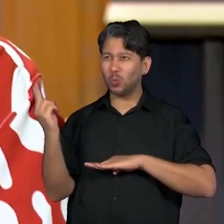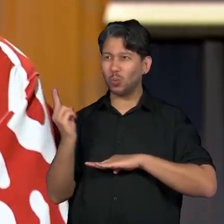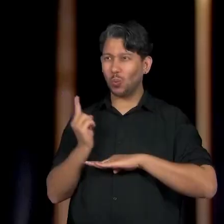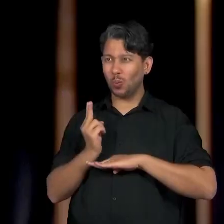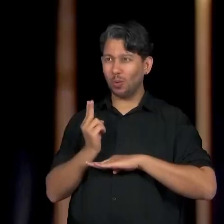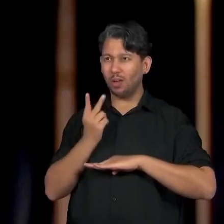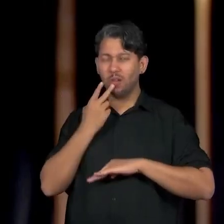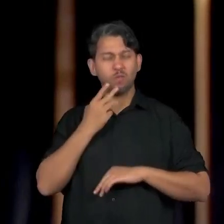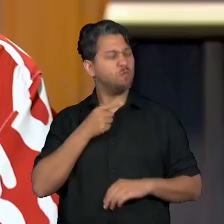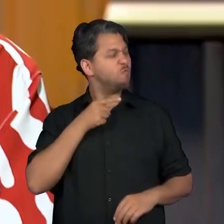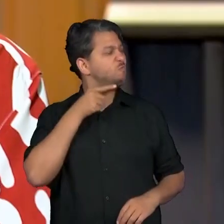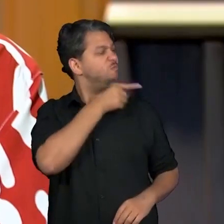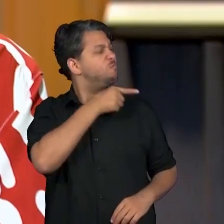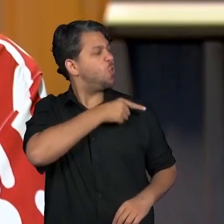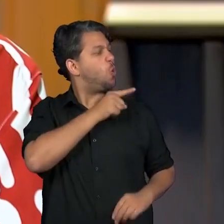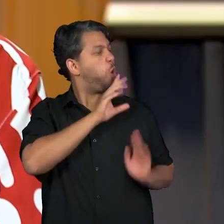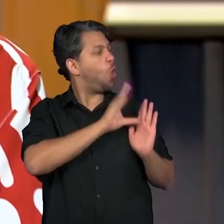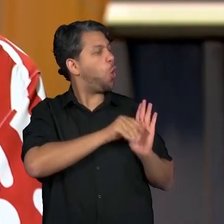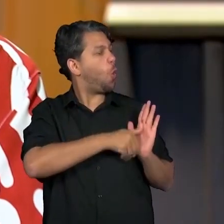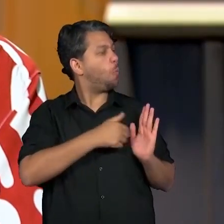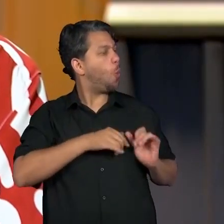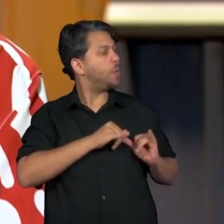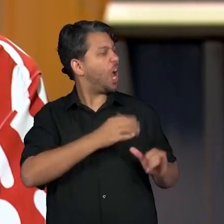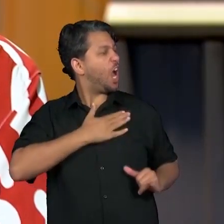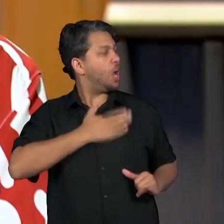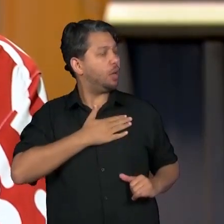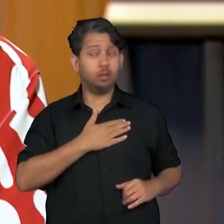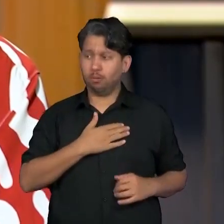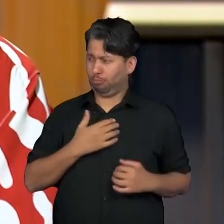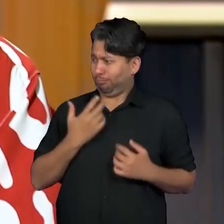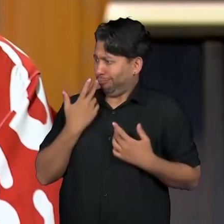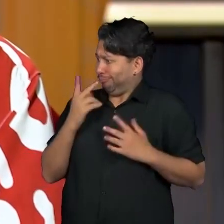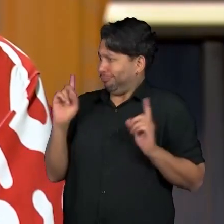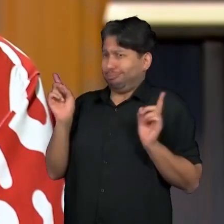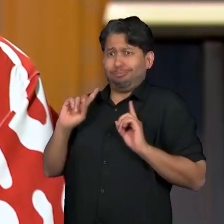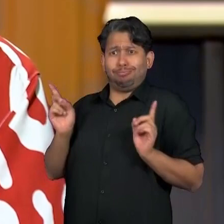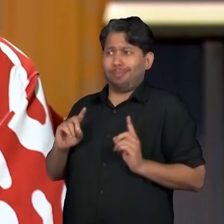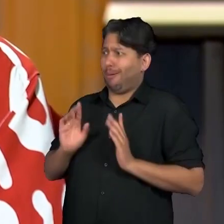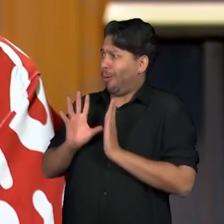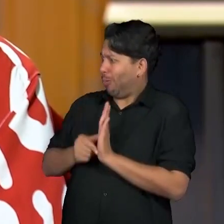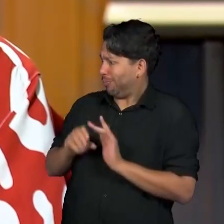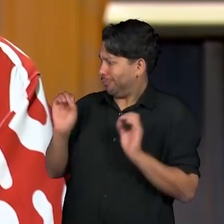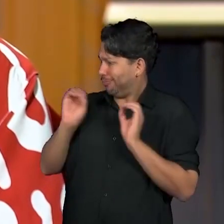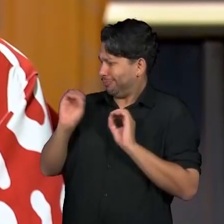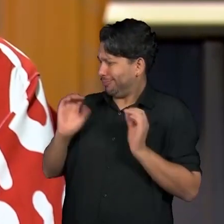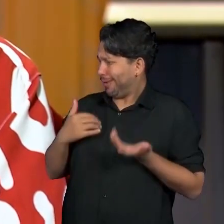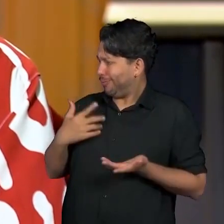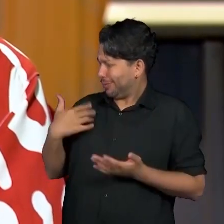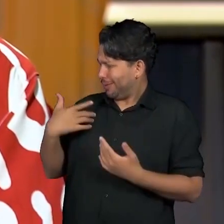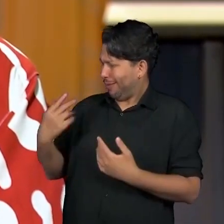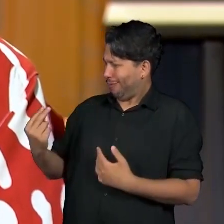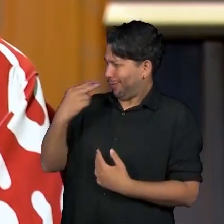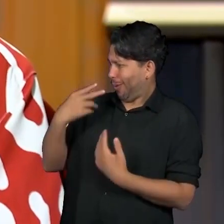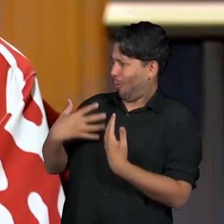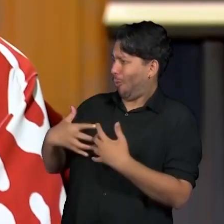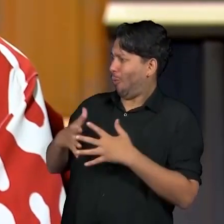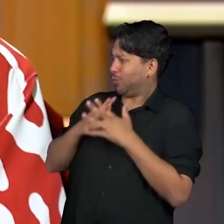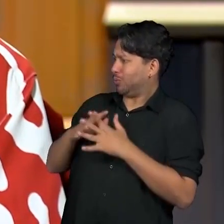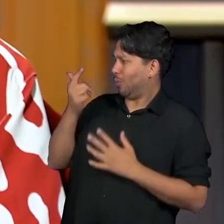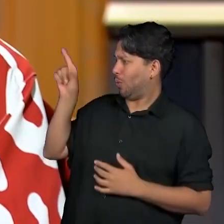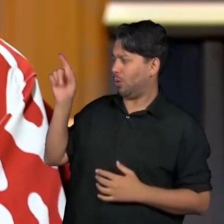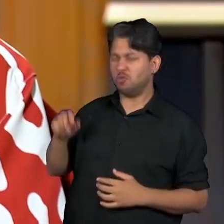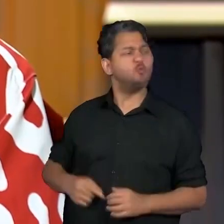Mercadinho ele e eu e eu disse não não roubei Eu não roubei o o seu mercadinho você tá me confundindo É roubou o